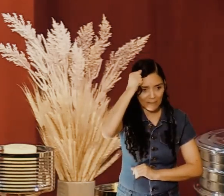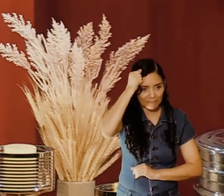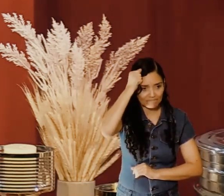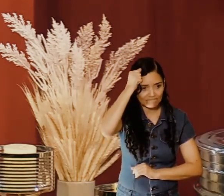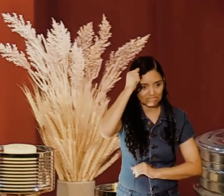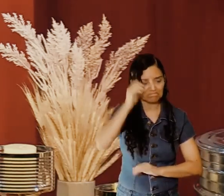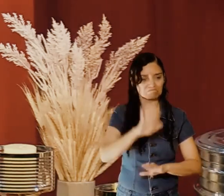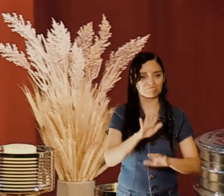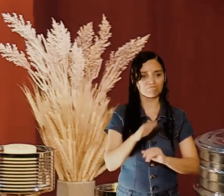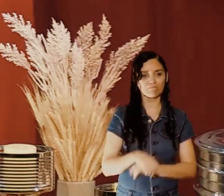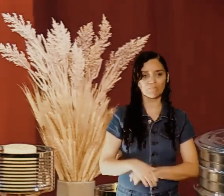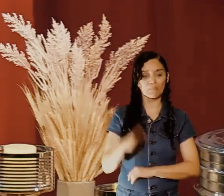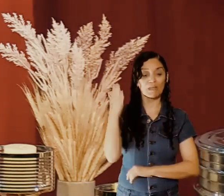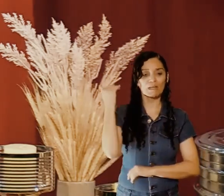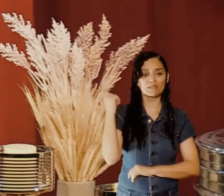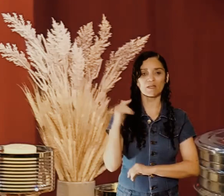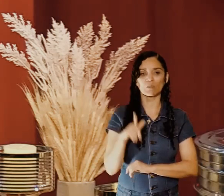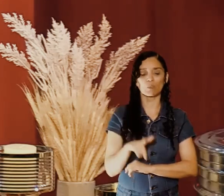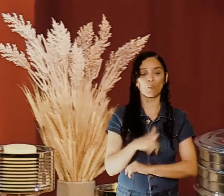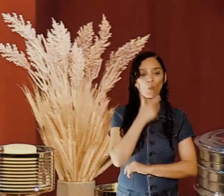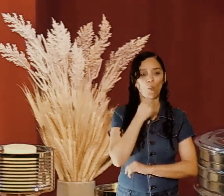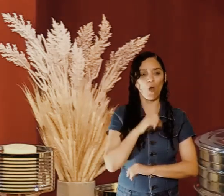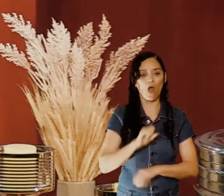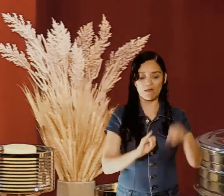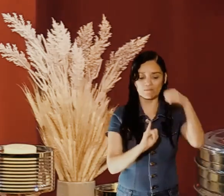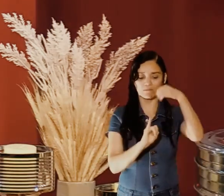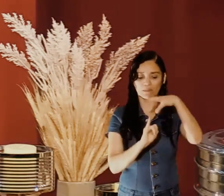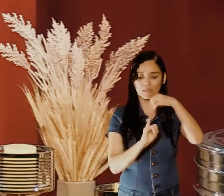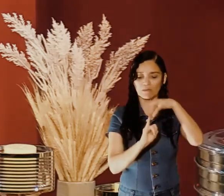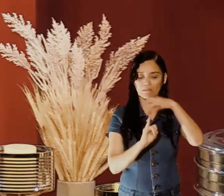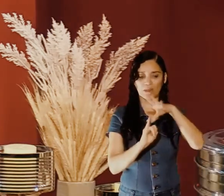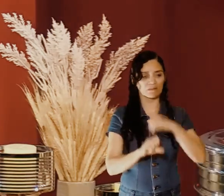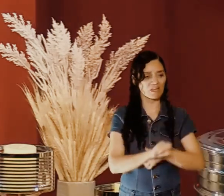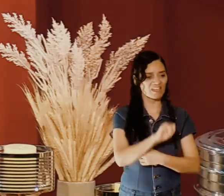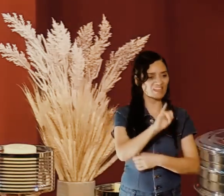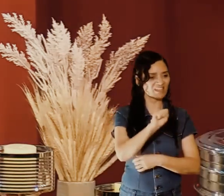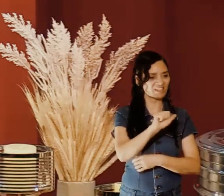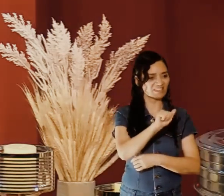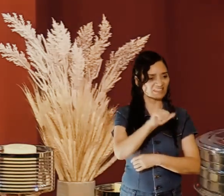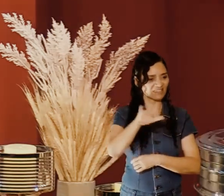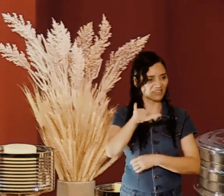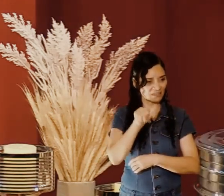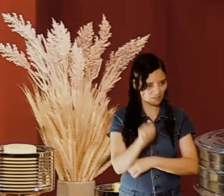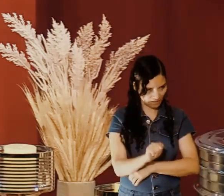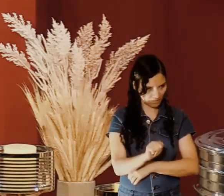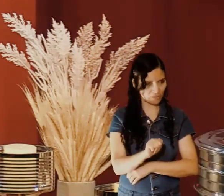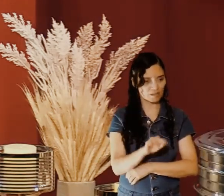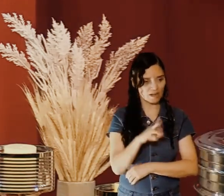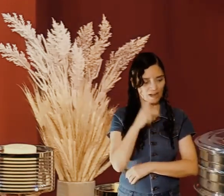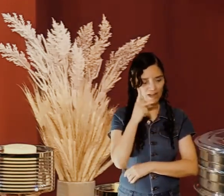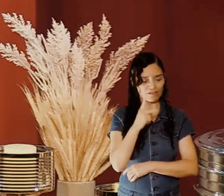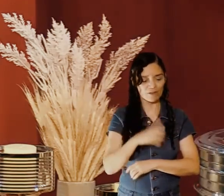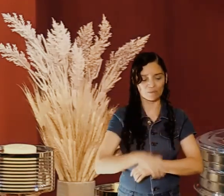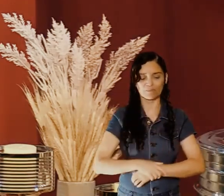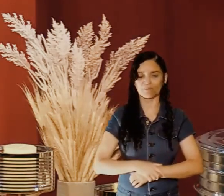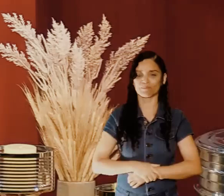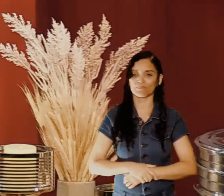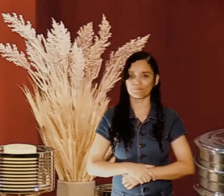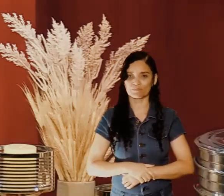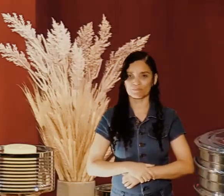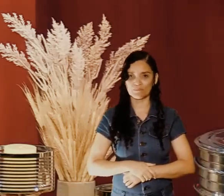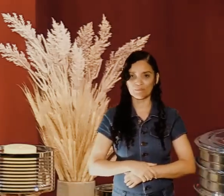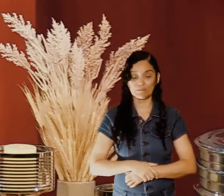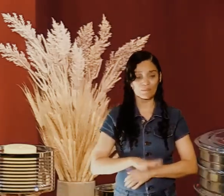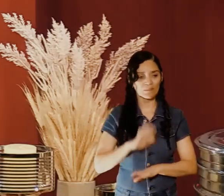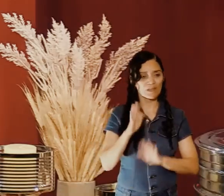O profeta Isaías vai dizer que Jesus, falando de Jesus, ainda chamado de servo, sofredor,